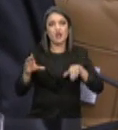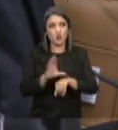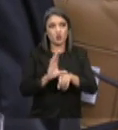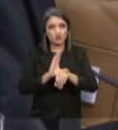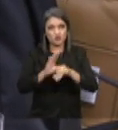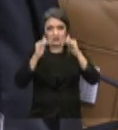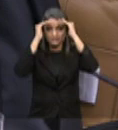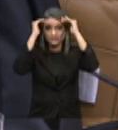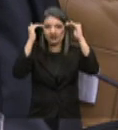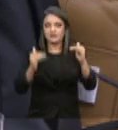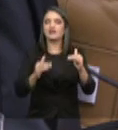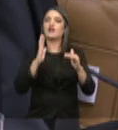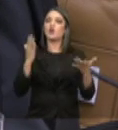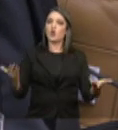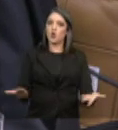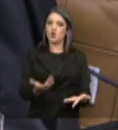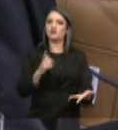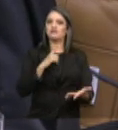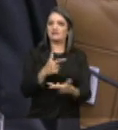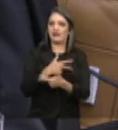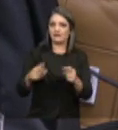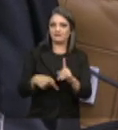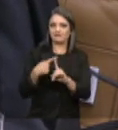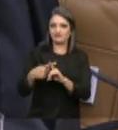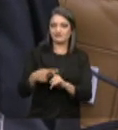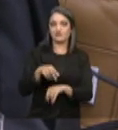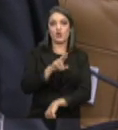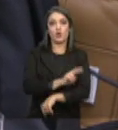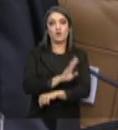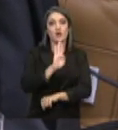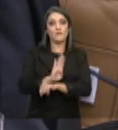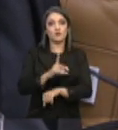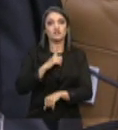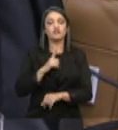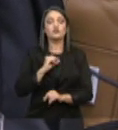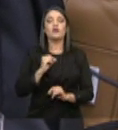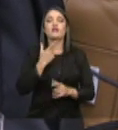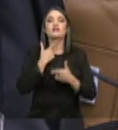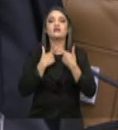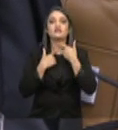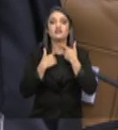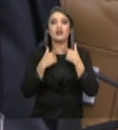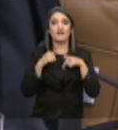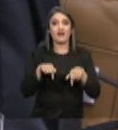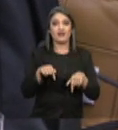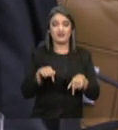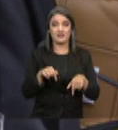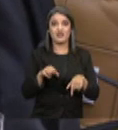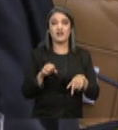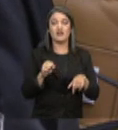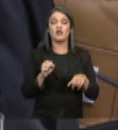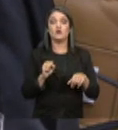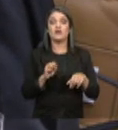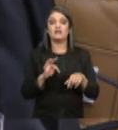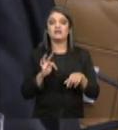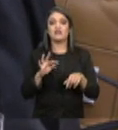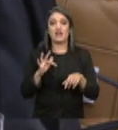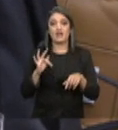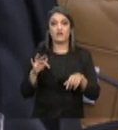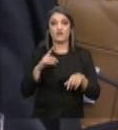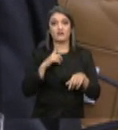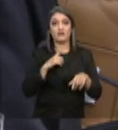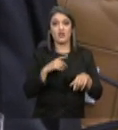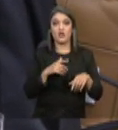colheu frutos o Rui almejava para o Supremo Tribunal Federal o desempenho de função